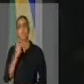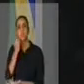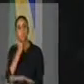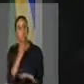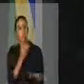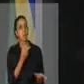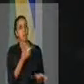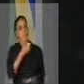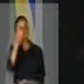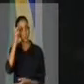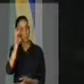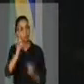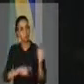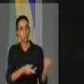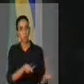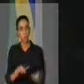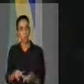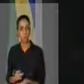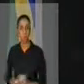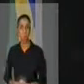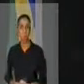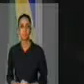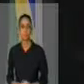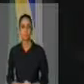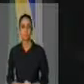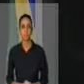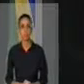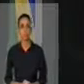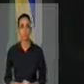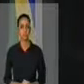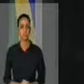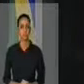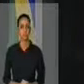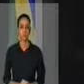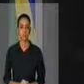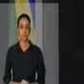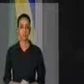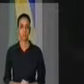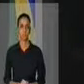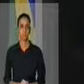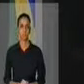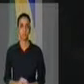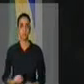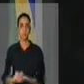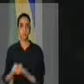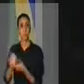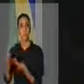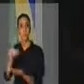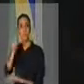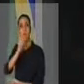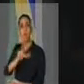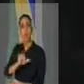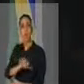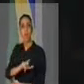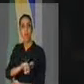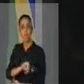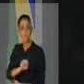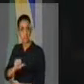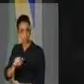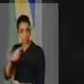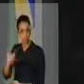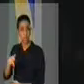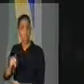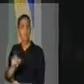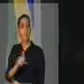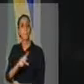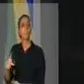convidados, eu queria também aqui cumprimentar a Larissa, que é a presidenta da